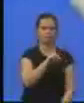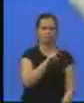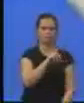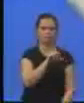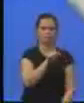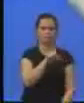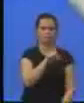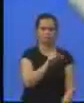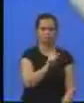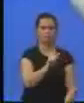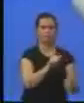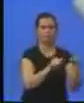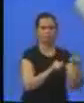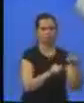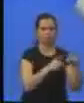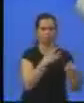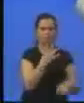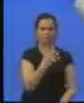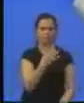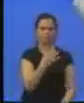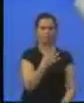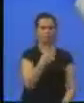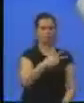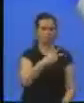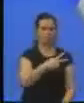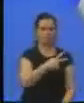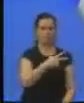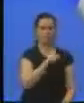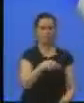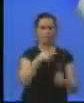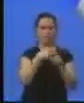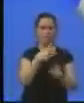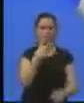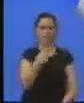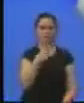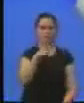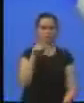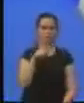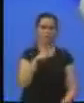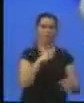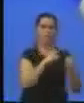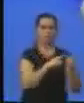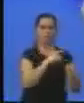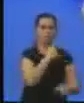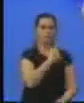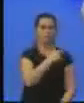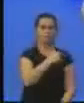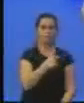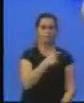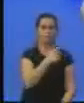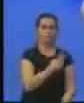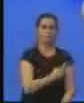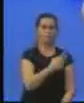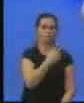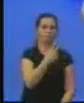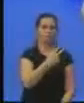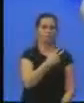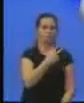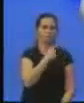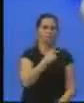x² mais 2x deu 2x mais 2, vezes 1 sobre x² mais 2x. Essa é